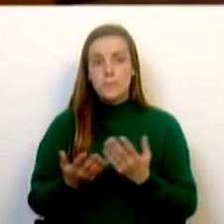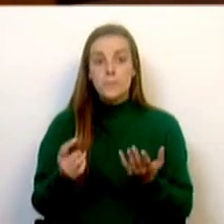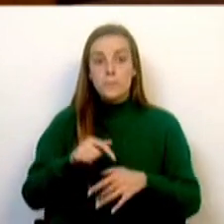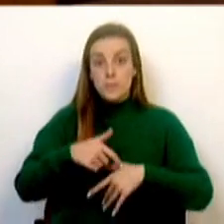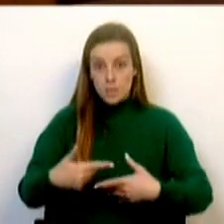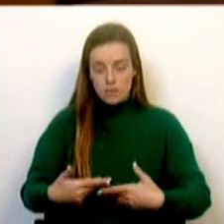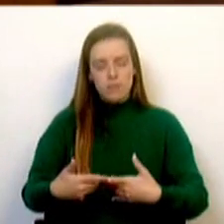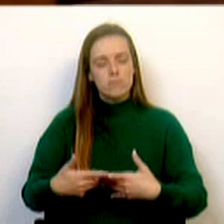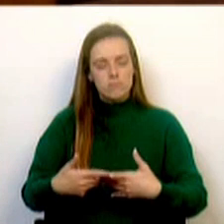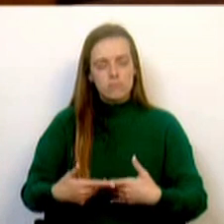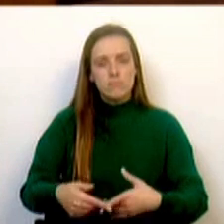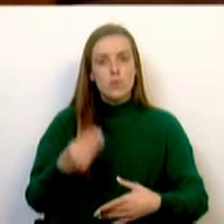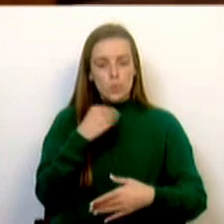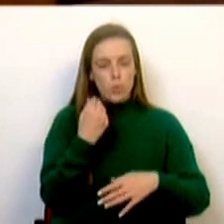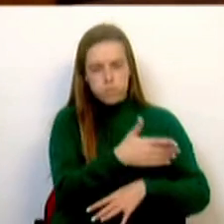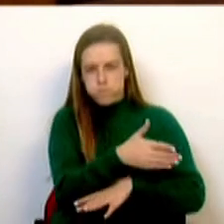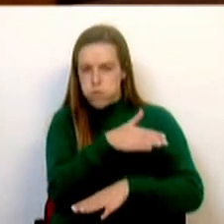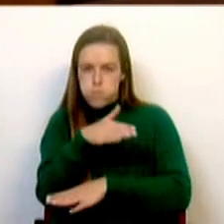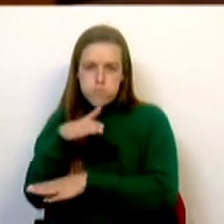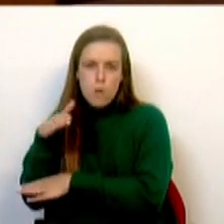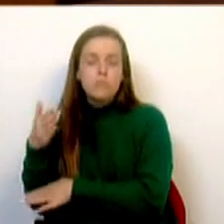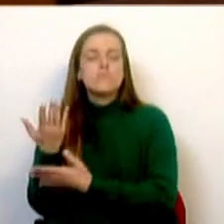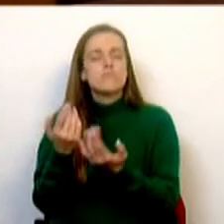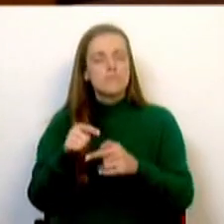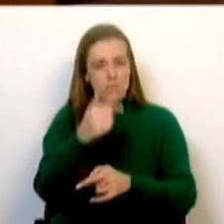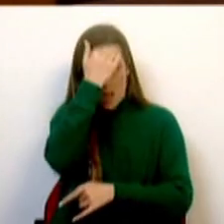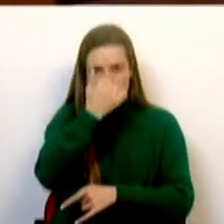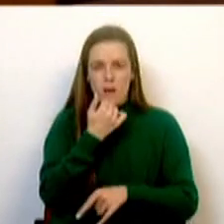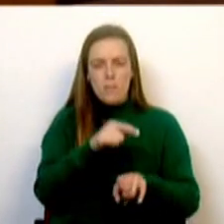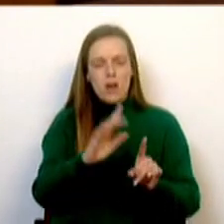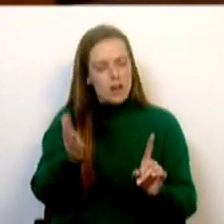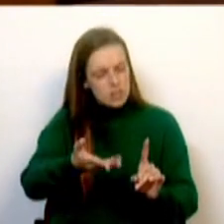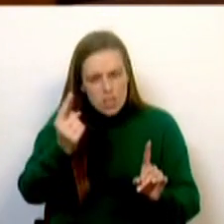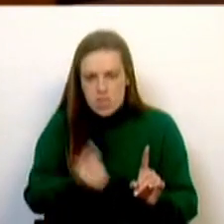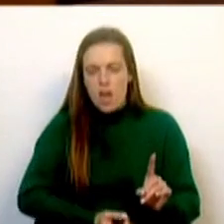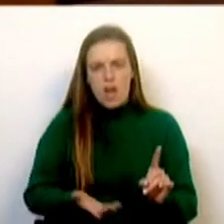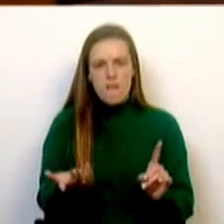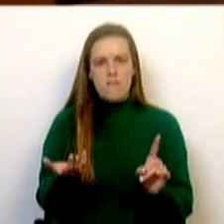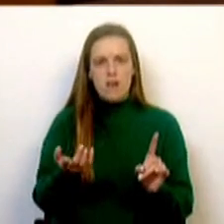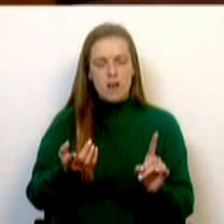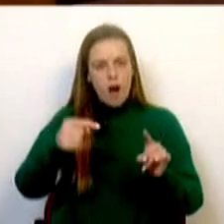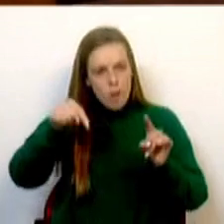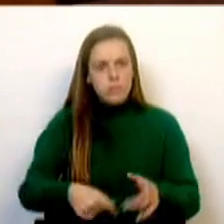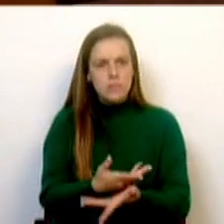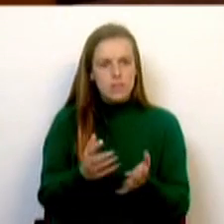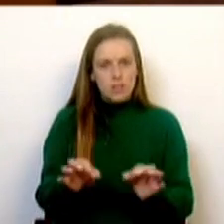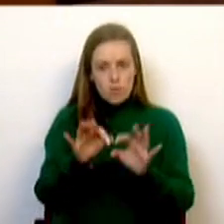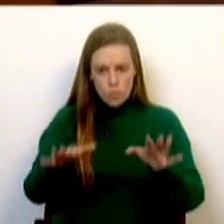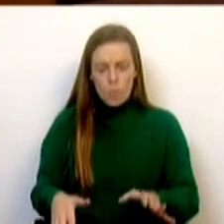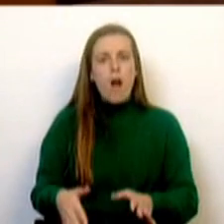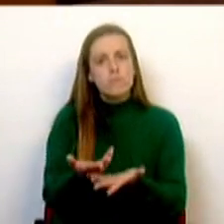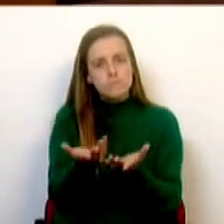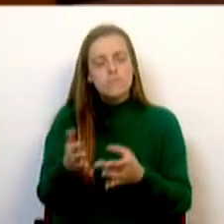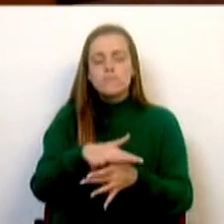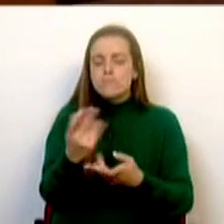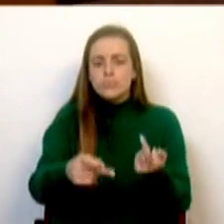O ataque terrorista perpetrado pelo Hamas tem de ser condenado sem reservas, como todos os atos